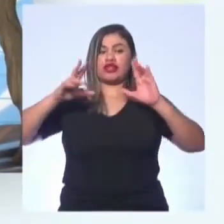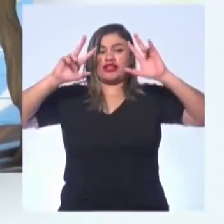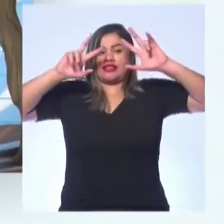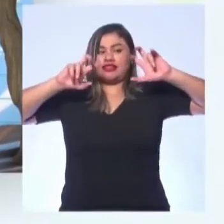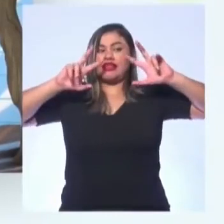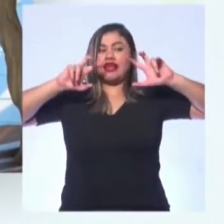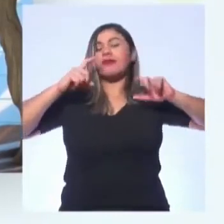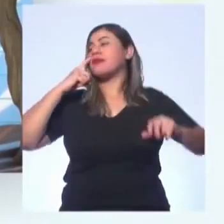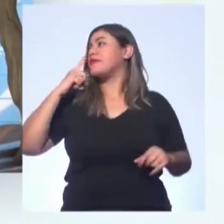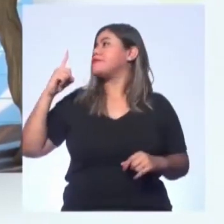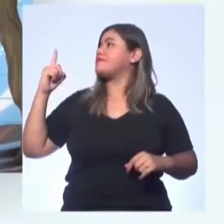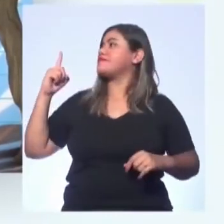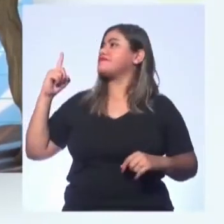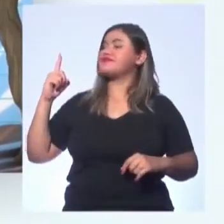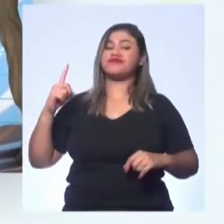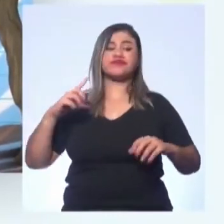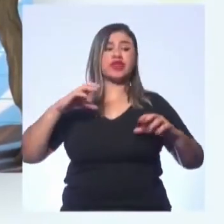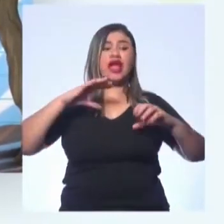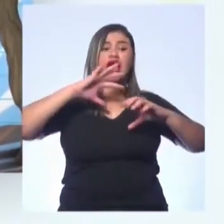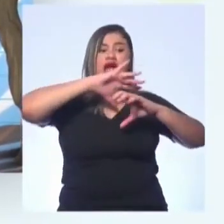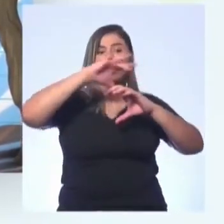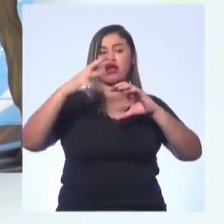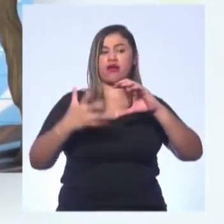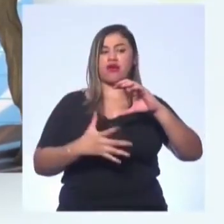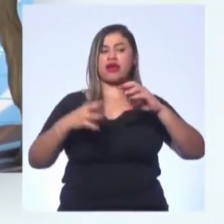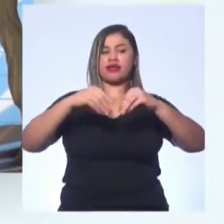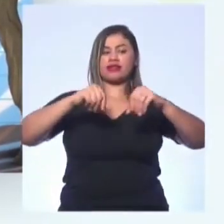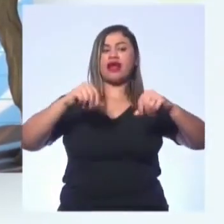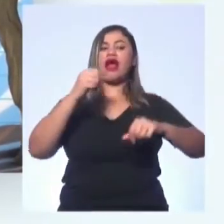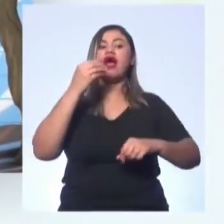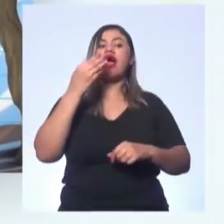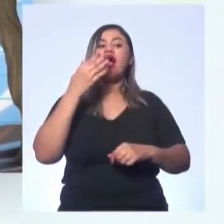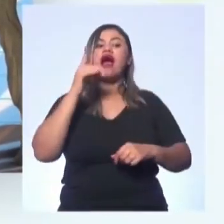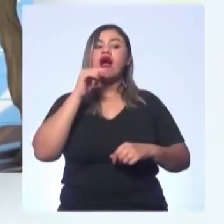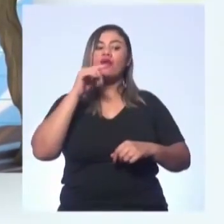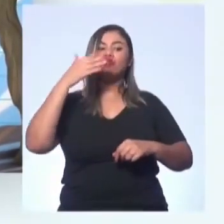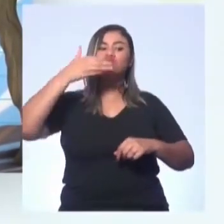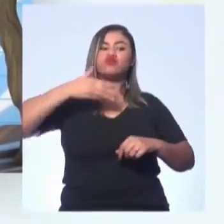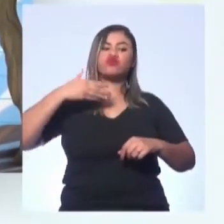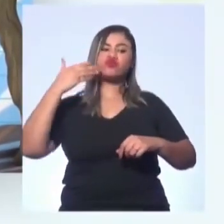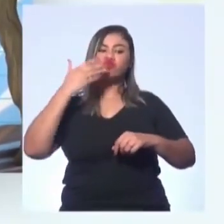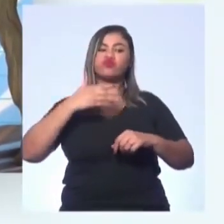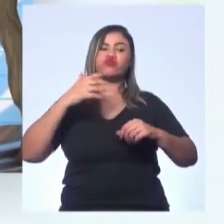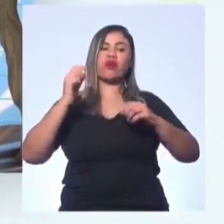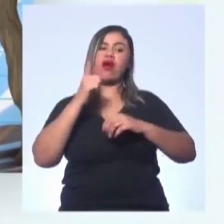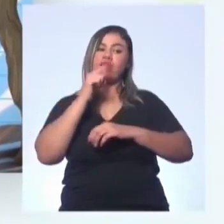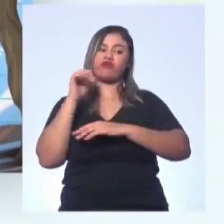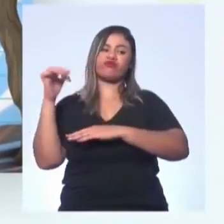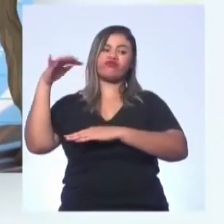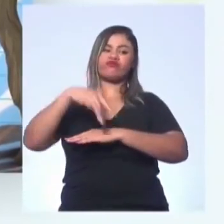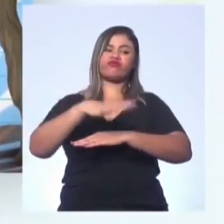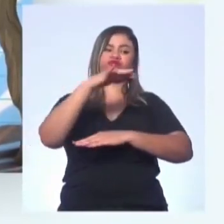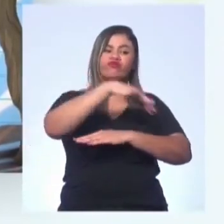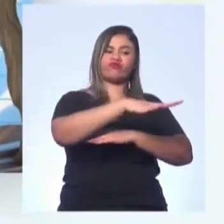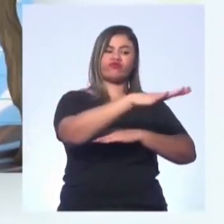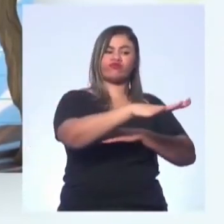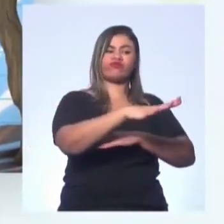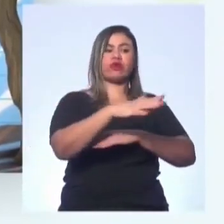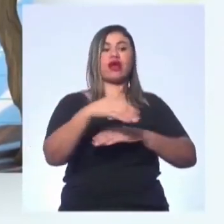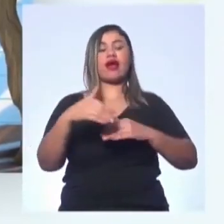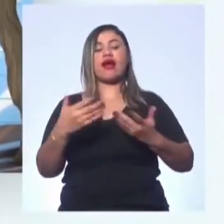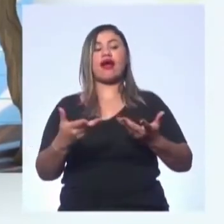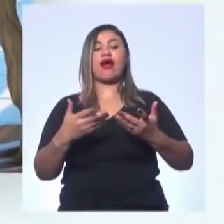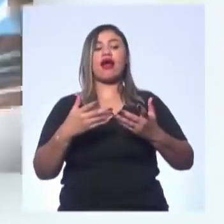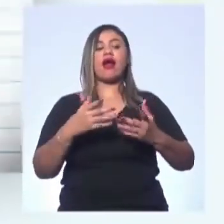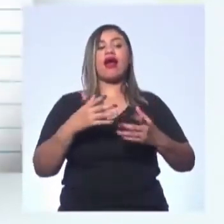temas atmosfera, terra, água doce, oceanos, mares e áreas costeiras, biodiversidade e saneamento. Já